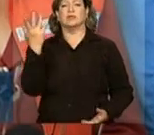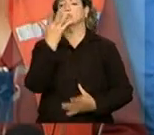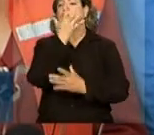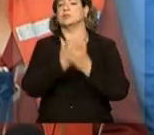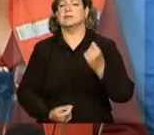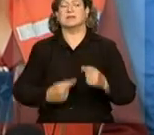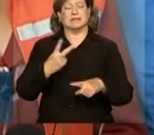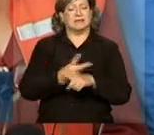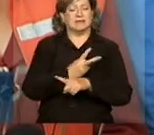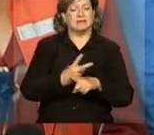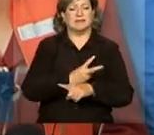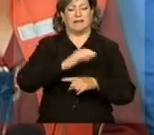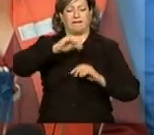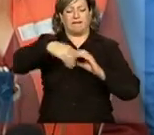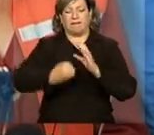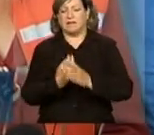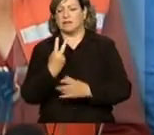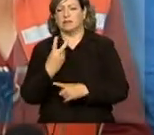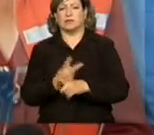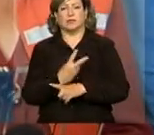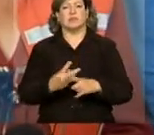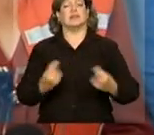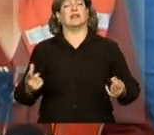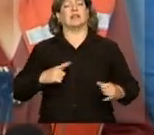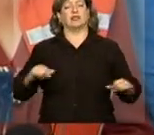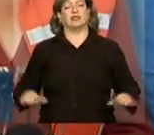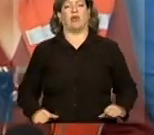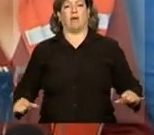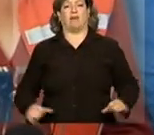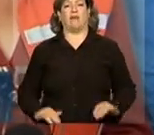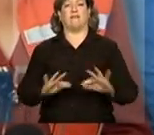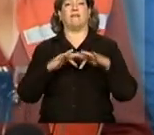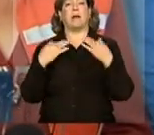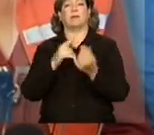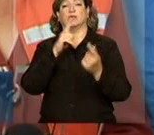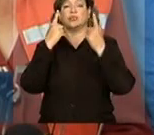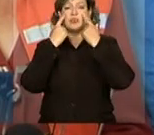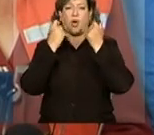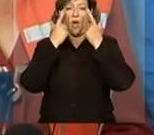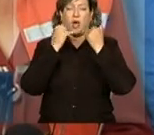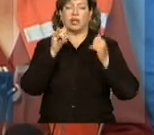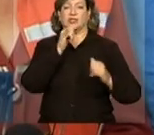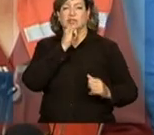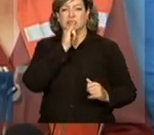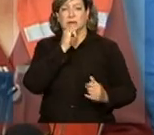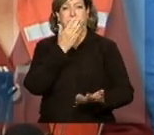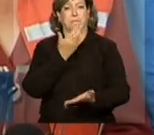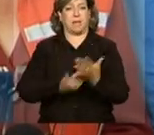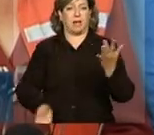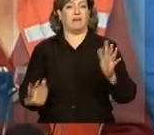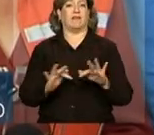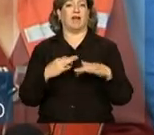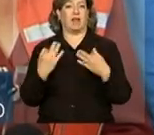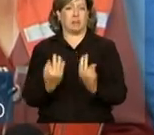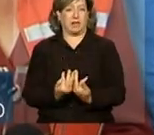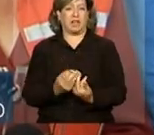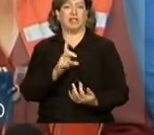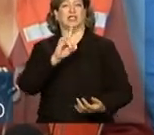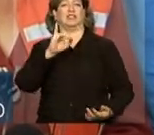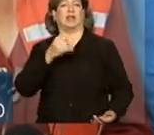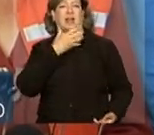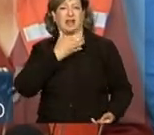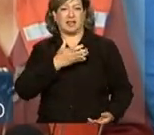nos deixa muito triste, porque há um sofrimento de perda de vida e há um sofrimento de incômodo,